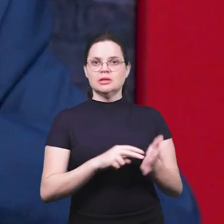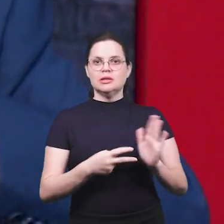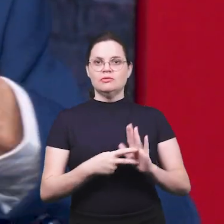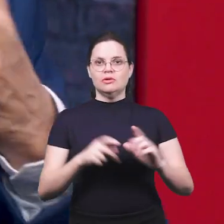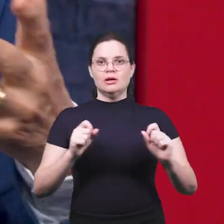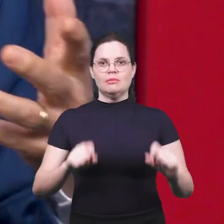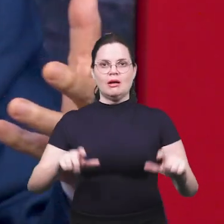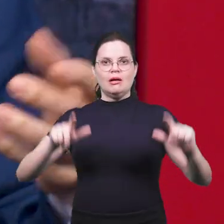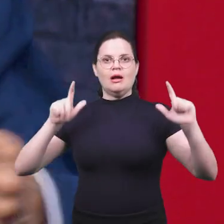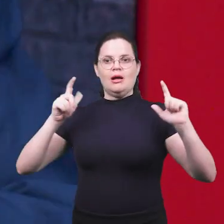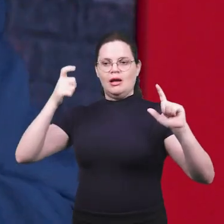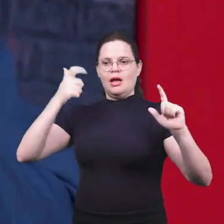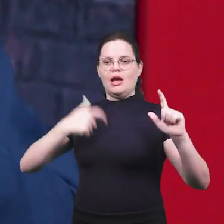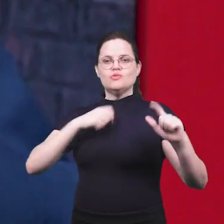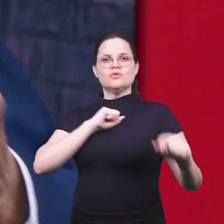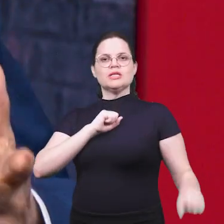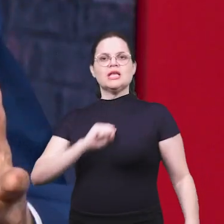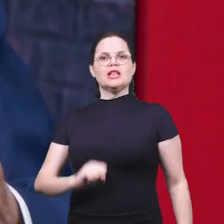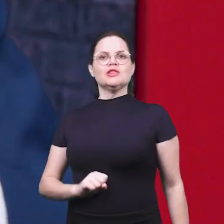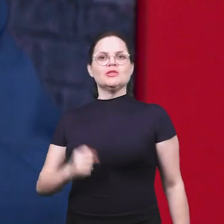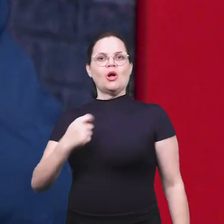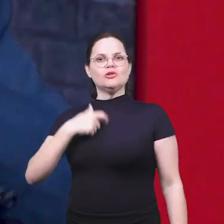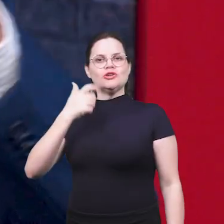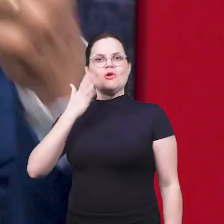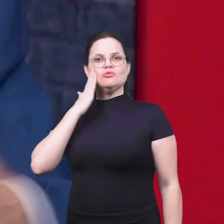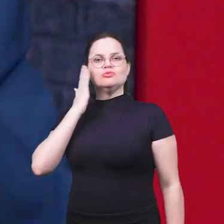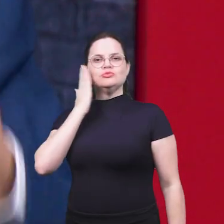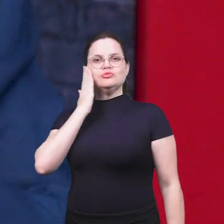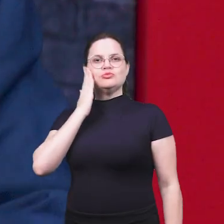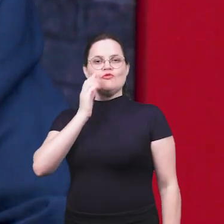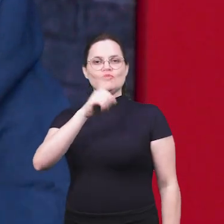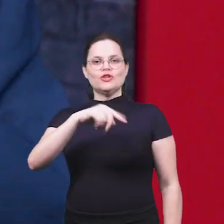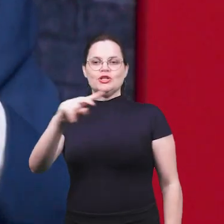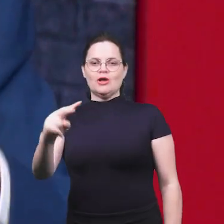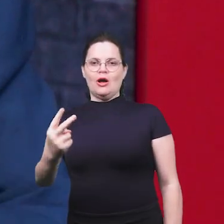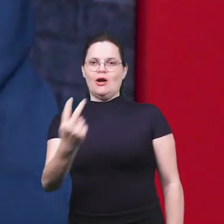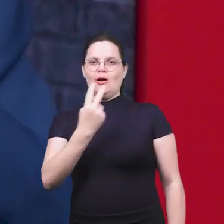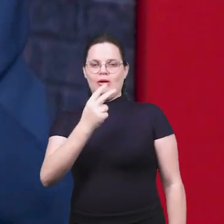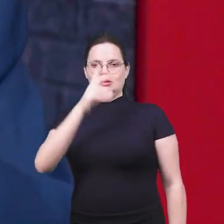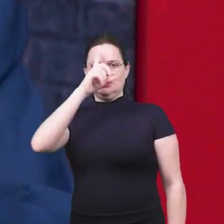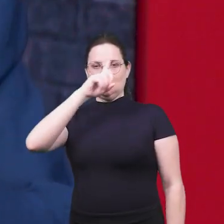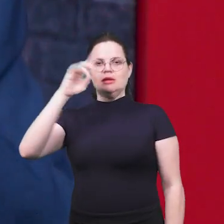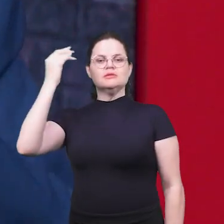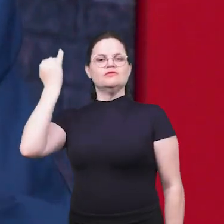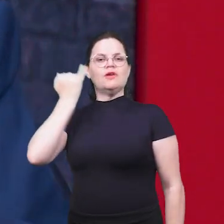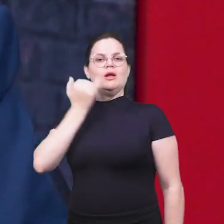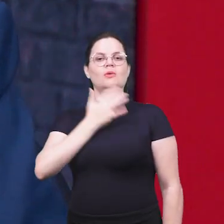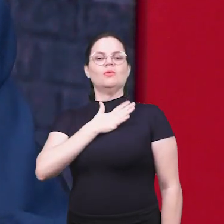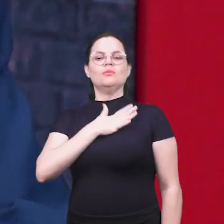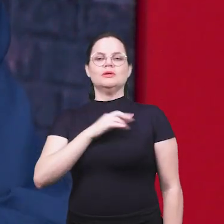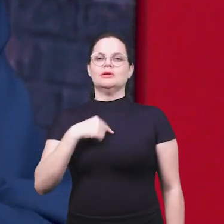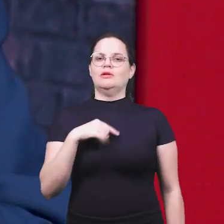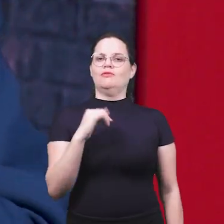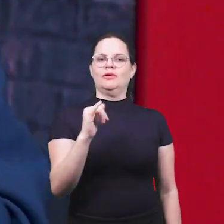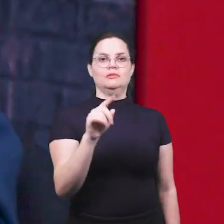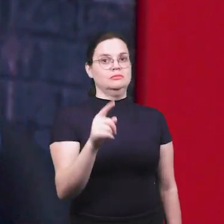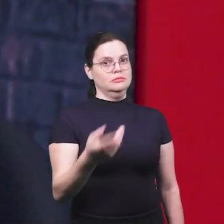de dar uma aparência, um entendimento de que tudo que eles faziam vinham de procedência divina.